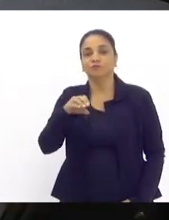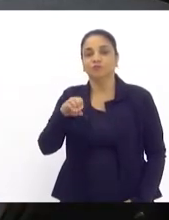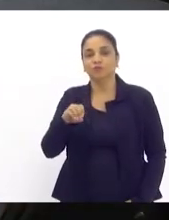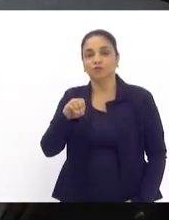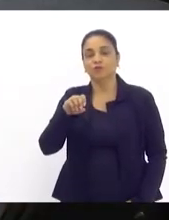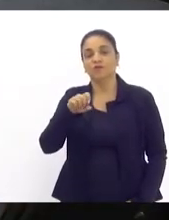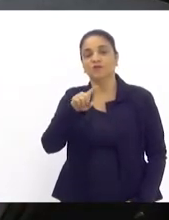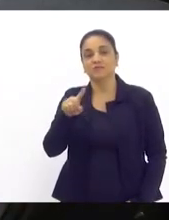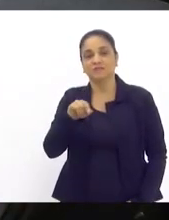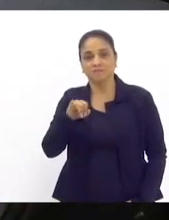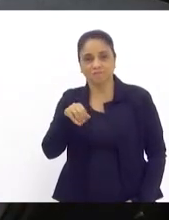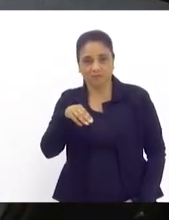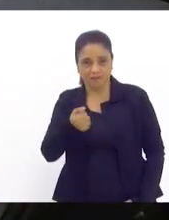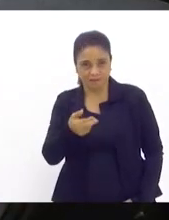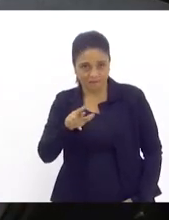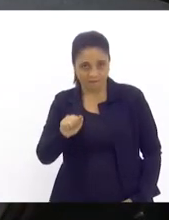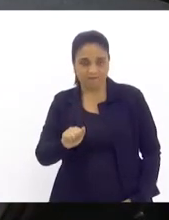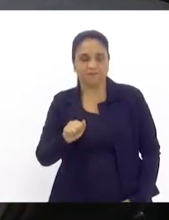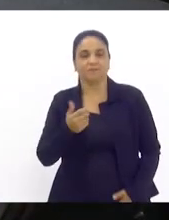Professor Josimar.